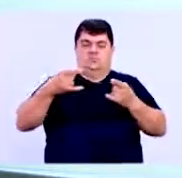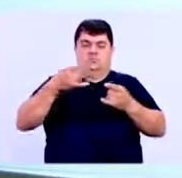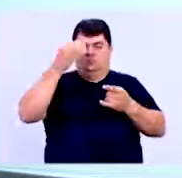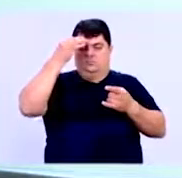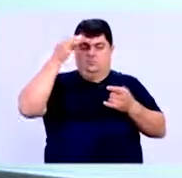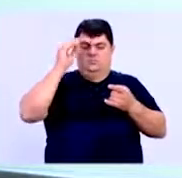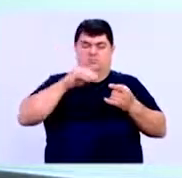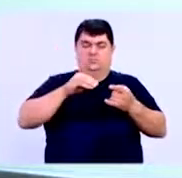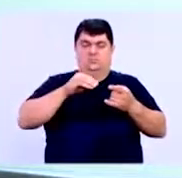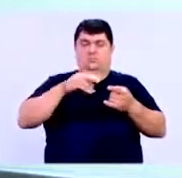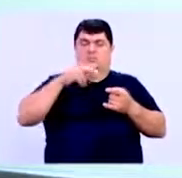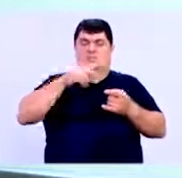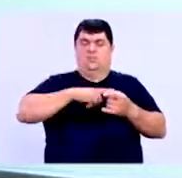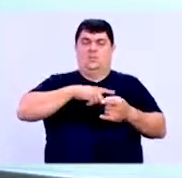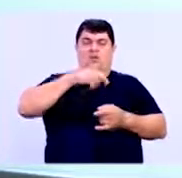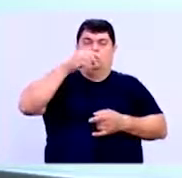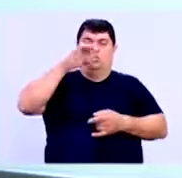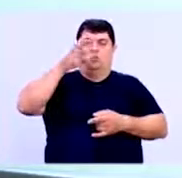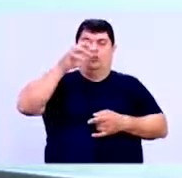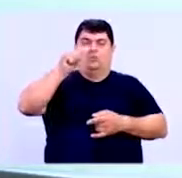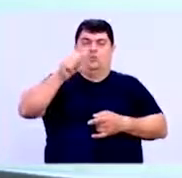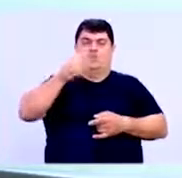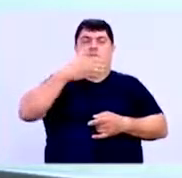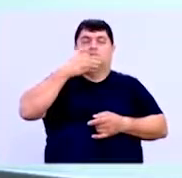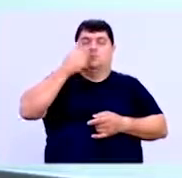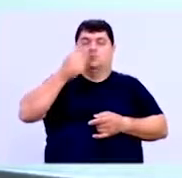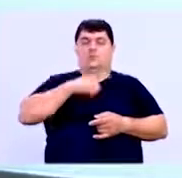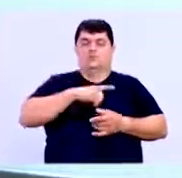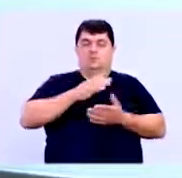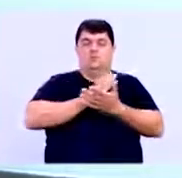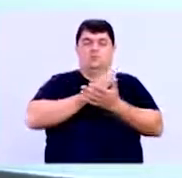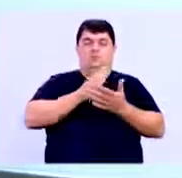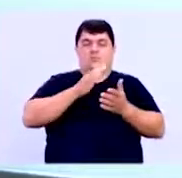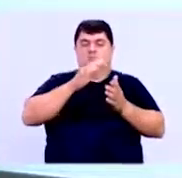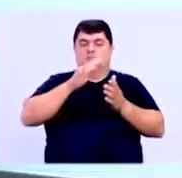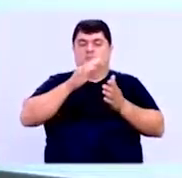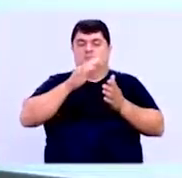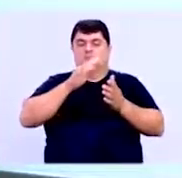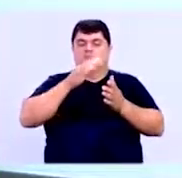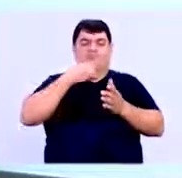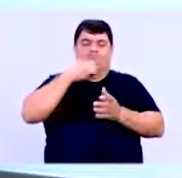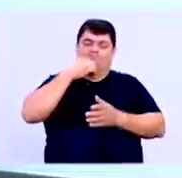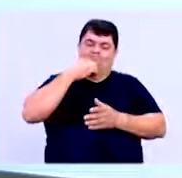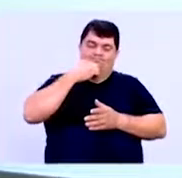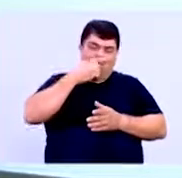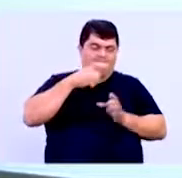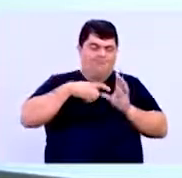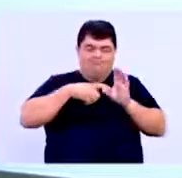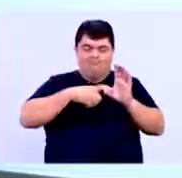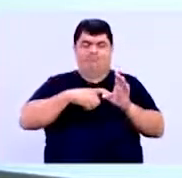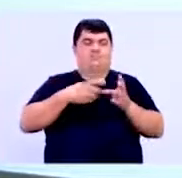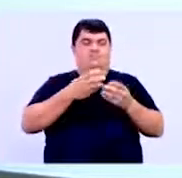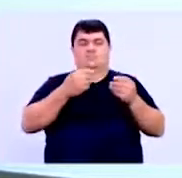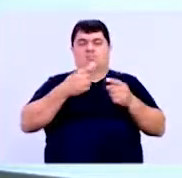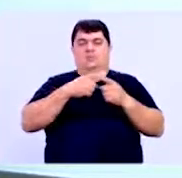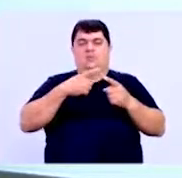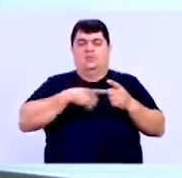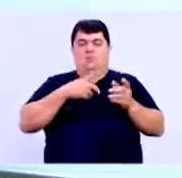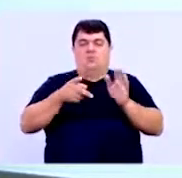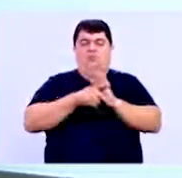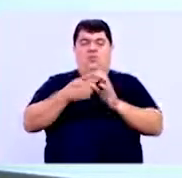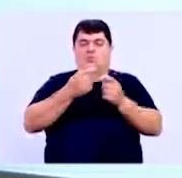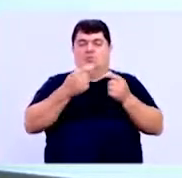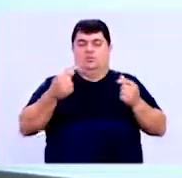nota promissória, né? E também existem questões a prazo que não está relacionado muito com o dinheiro, mas está relacionado